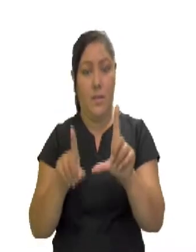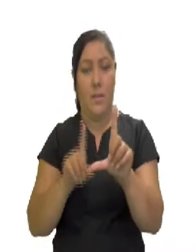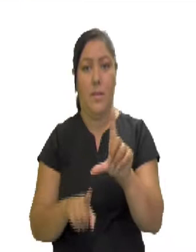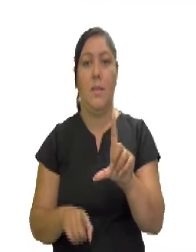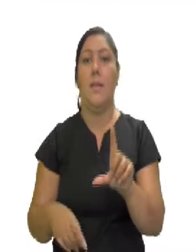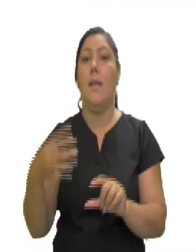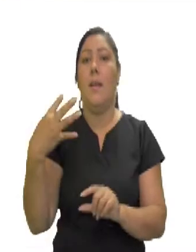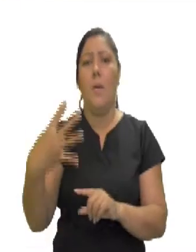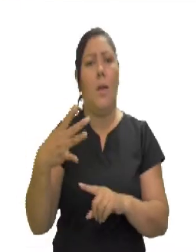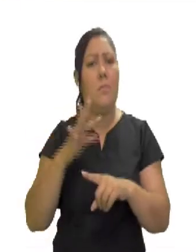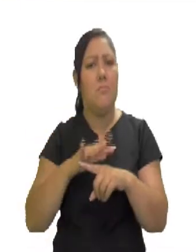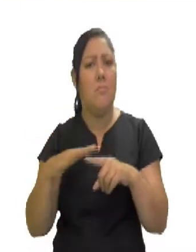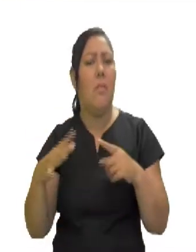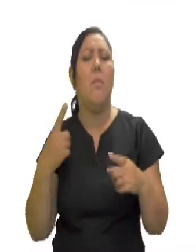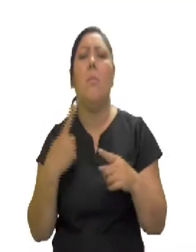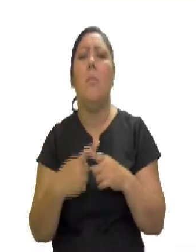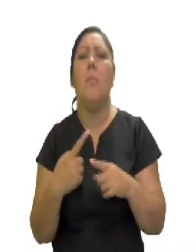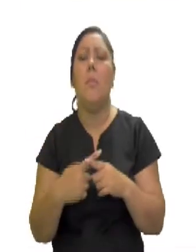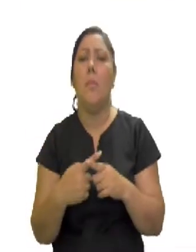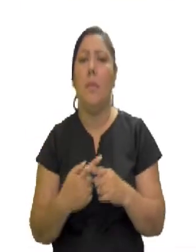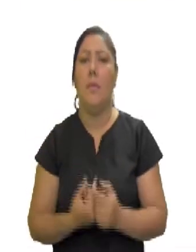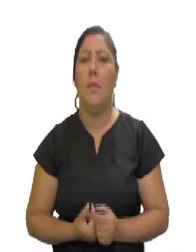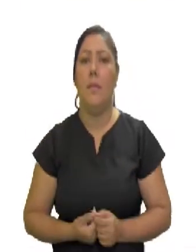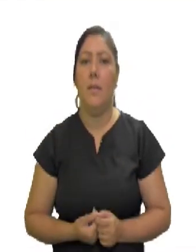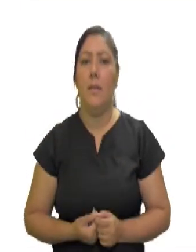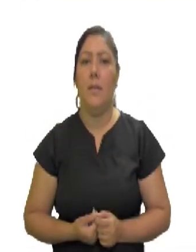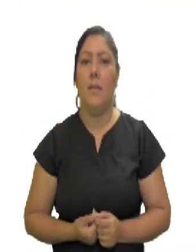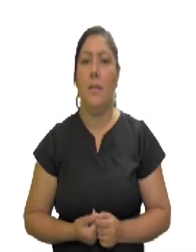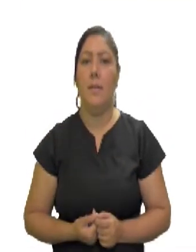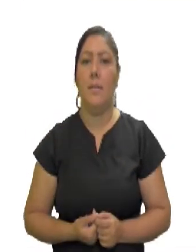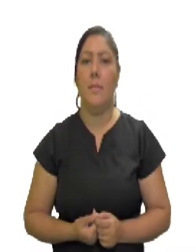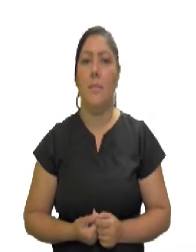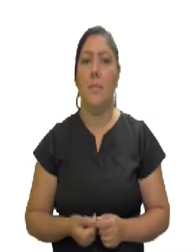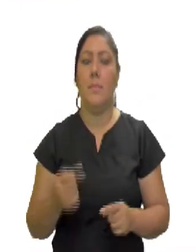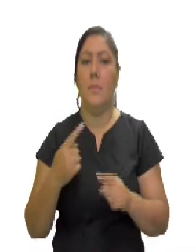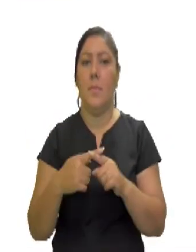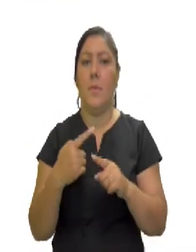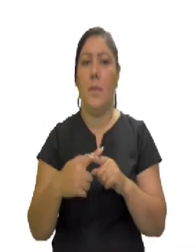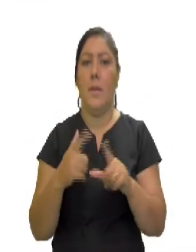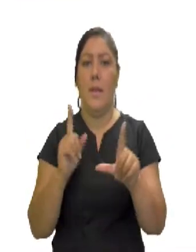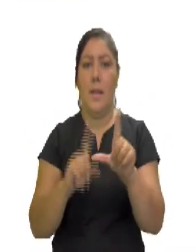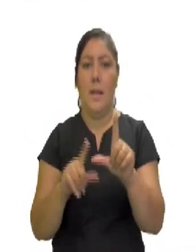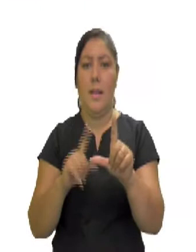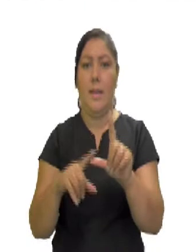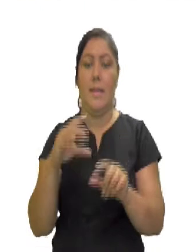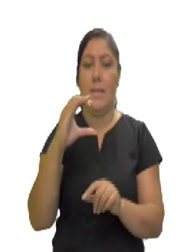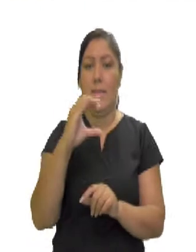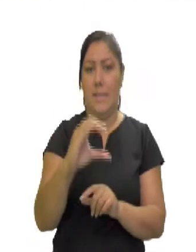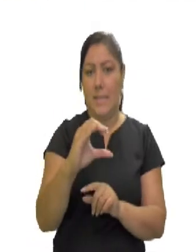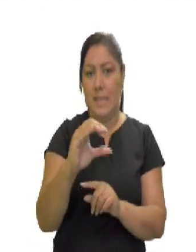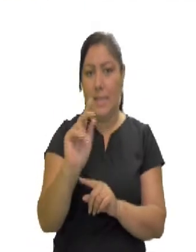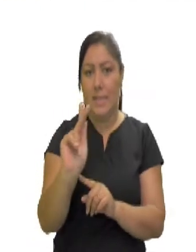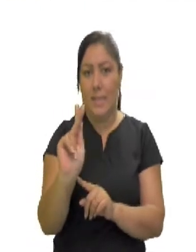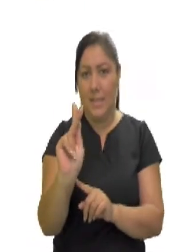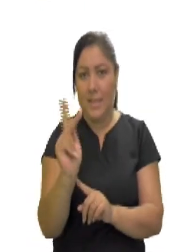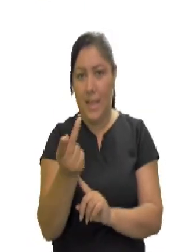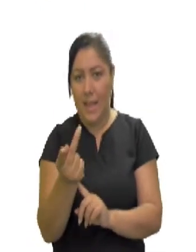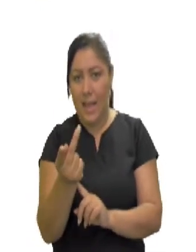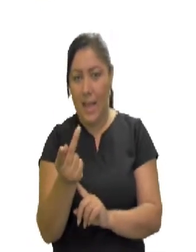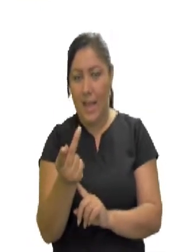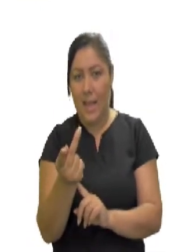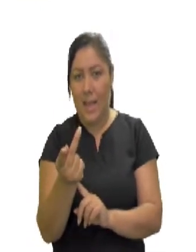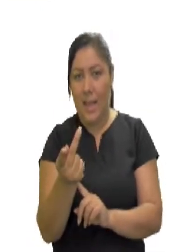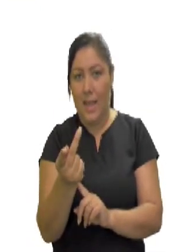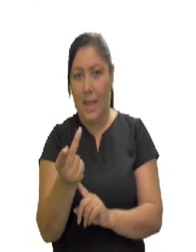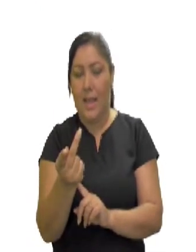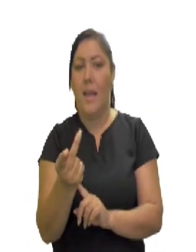Por que são 4 fonemas e 5 letras? Porque as letras CH, que é um dígrafo, tem som